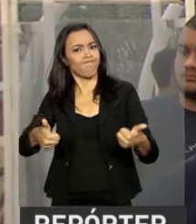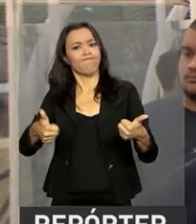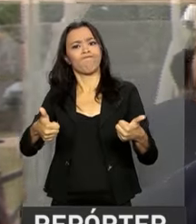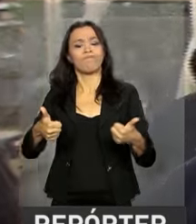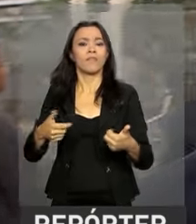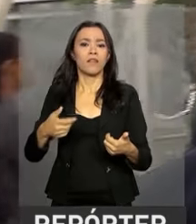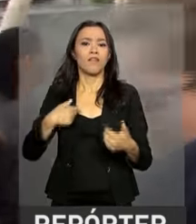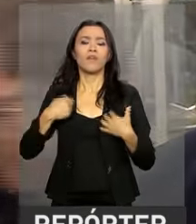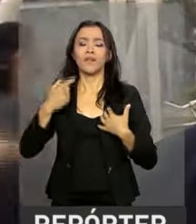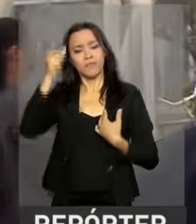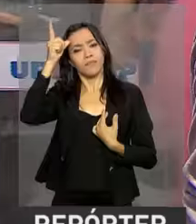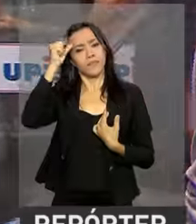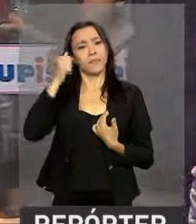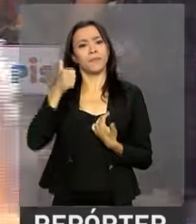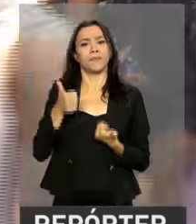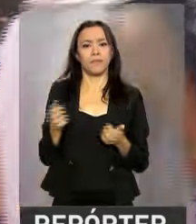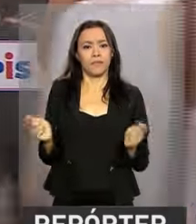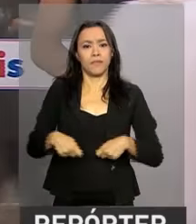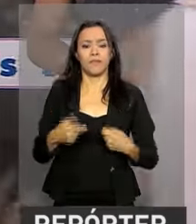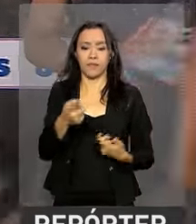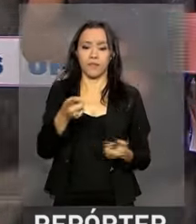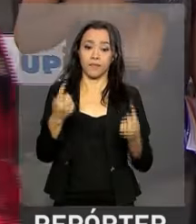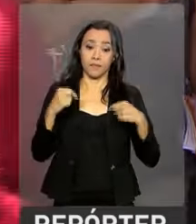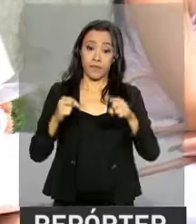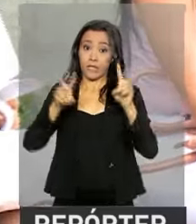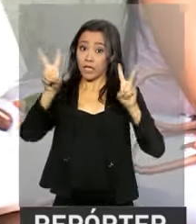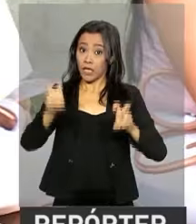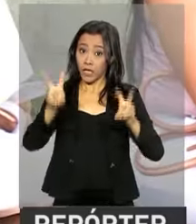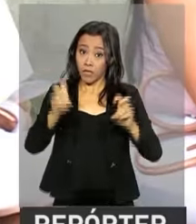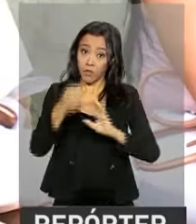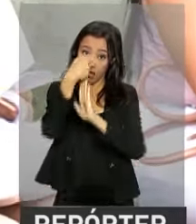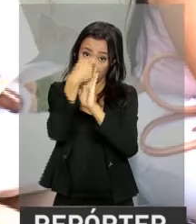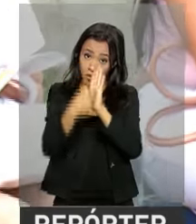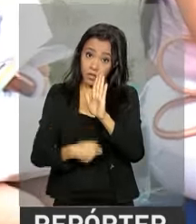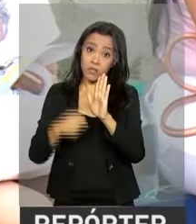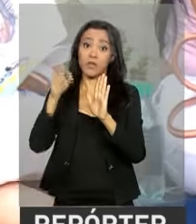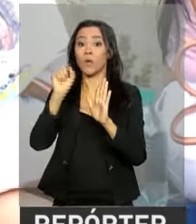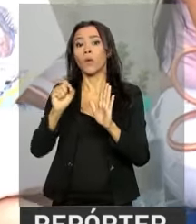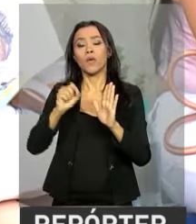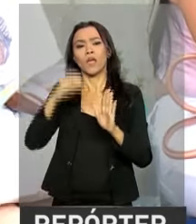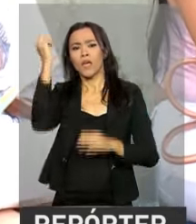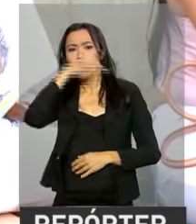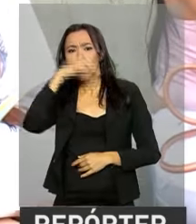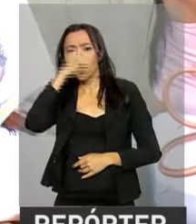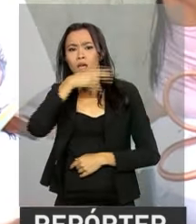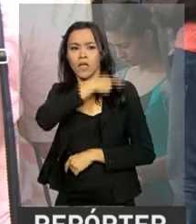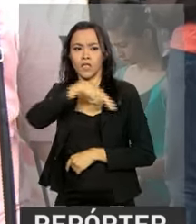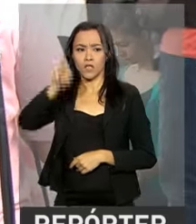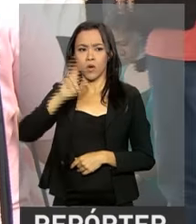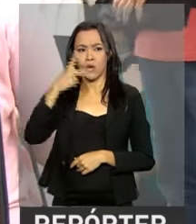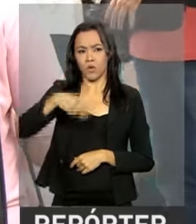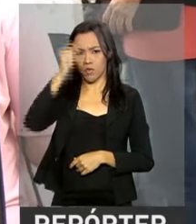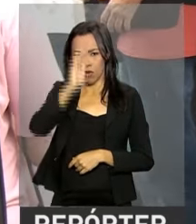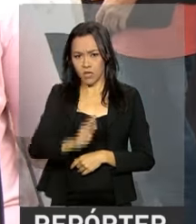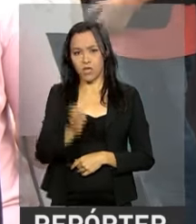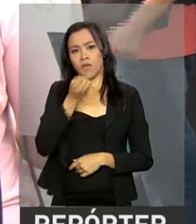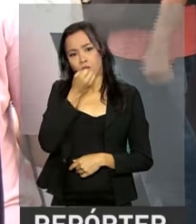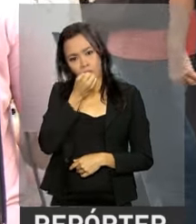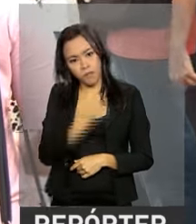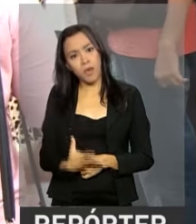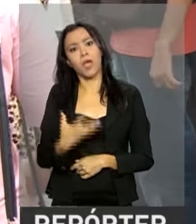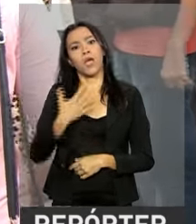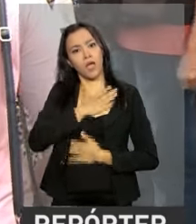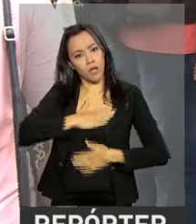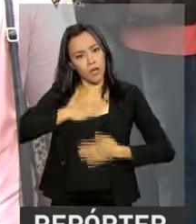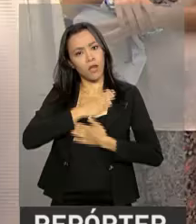mas possível a prova. A redação trouxe o tema Caminhos para combater a intolerância religiosa no Brasil e foi bem recebida